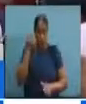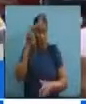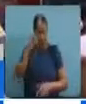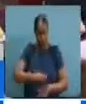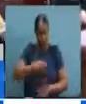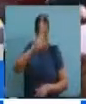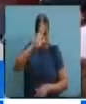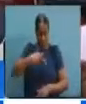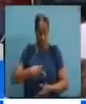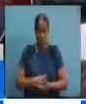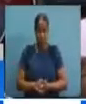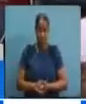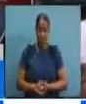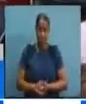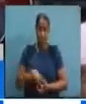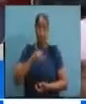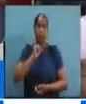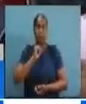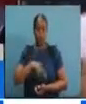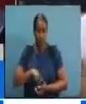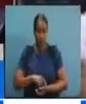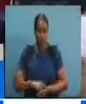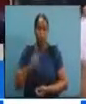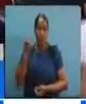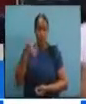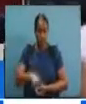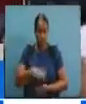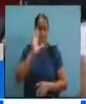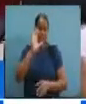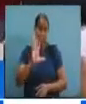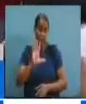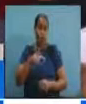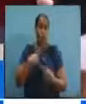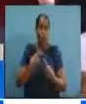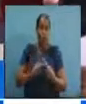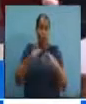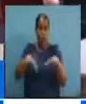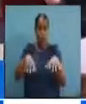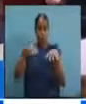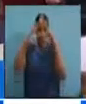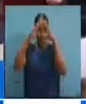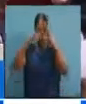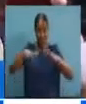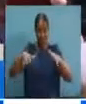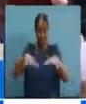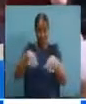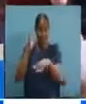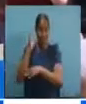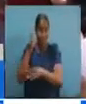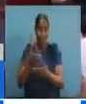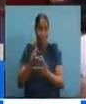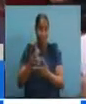saber definitivamente que é possível estar 5 anos no Palácio da República sem golpe de